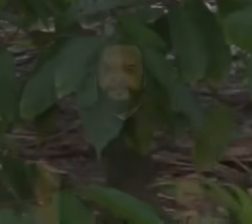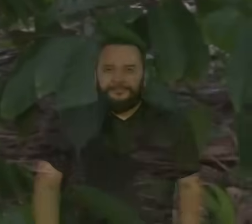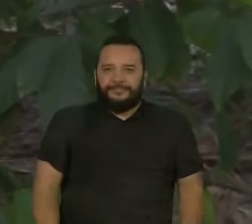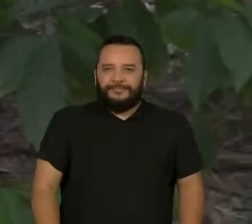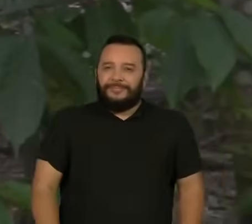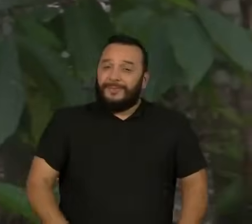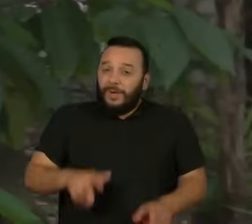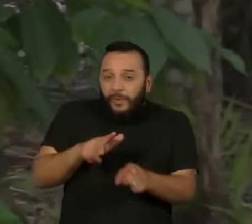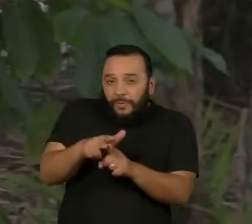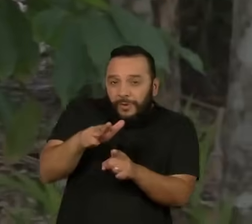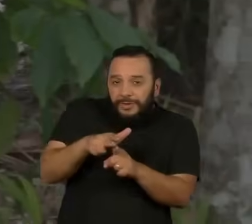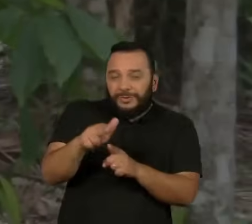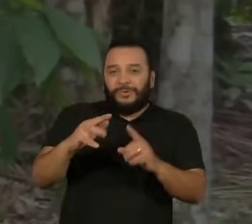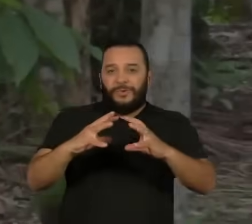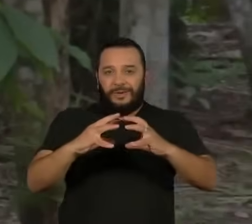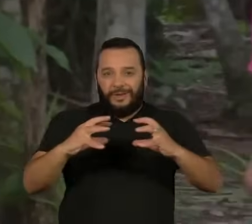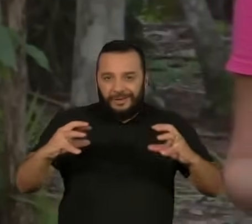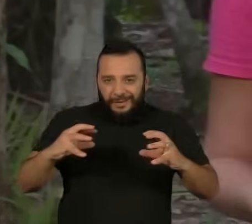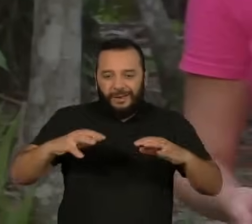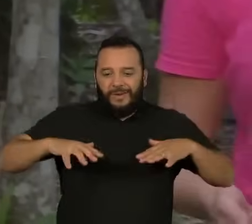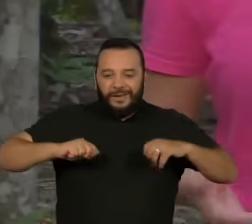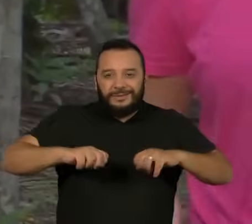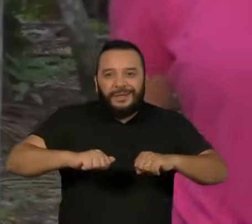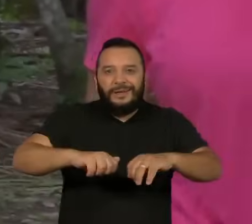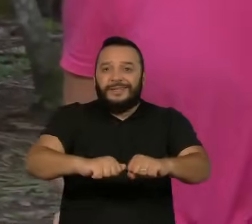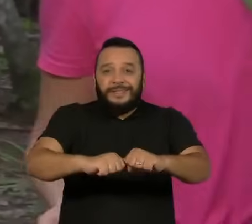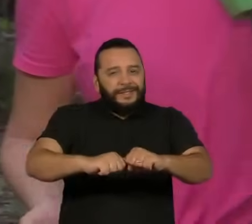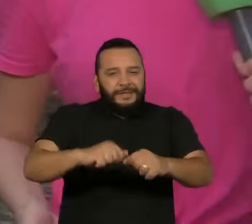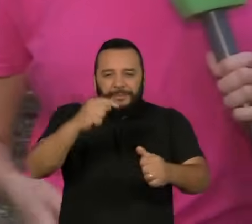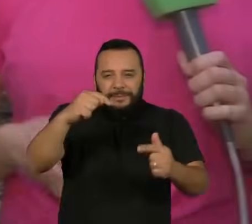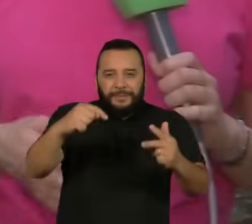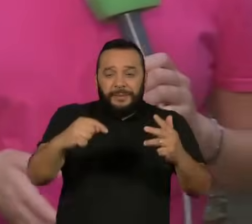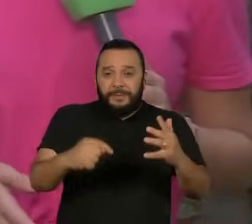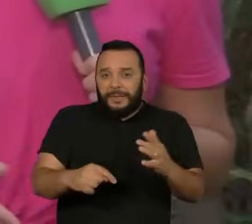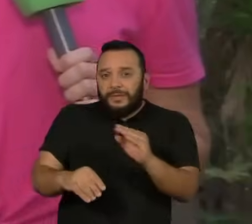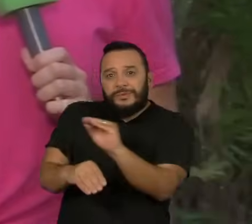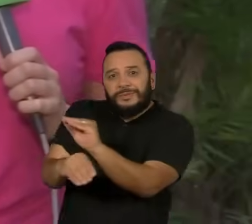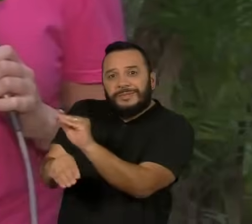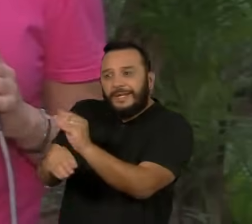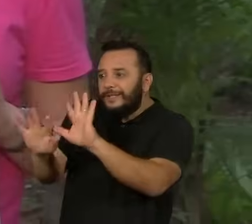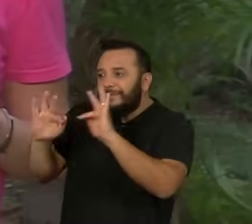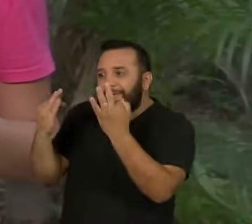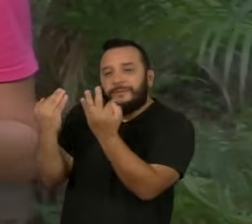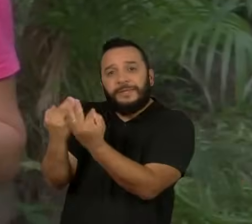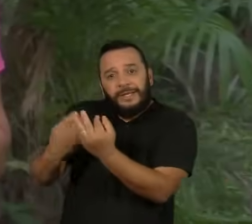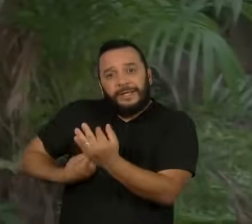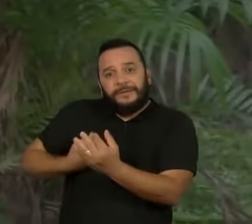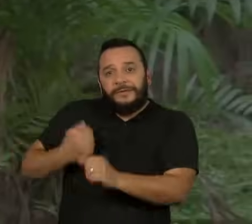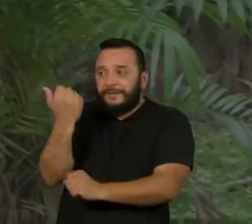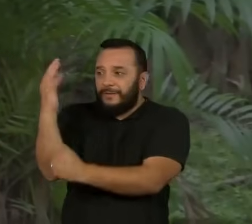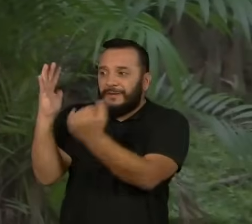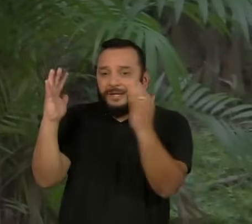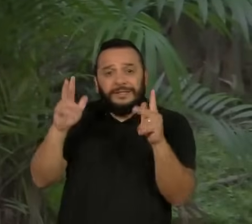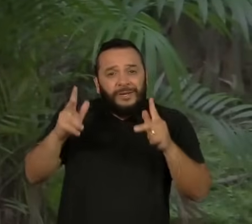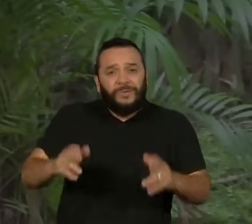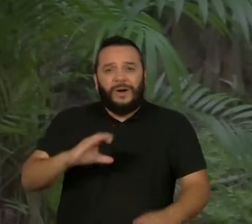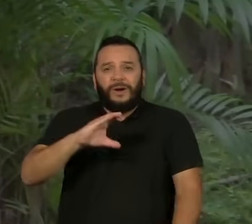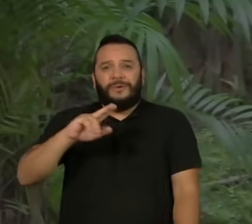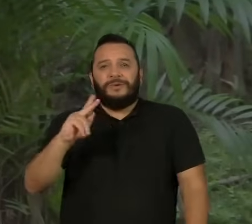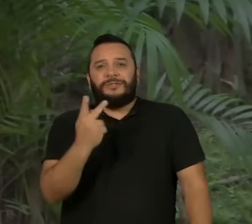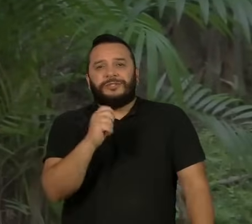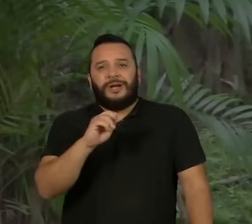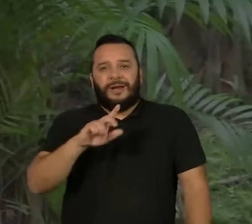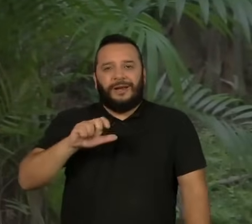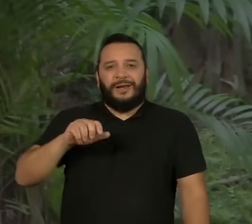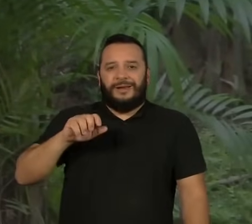Cupuaçu, cacau, açaí, cultivos que sustentam famílias de comunidades tradicionais como a de seu Charles e